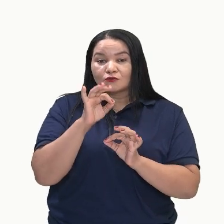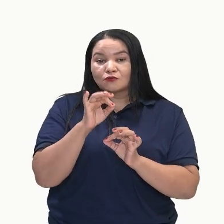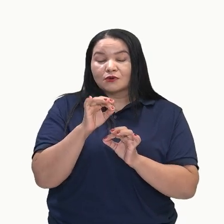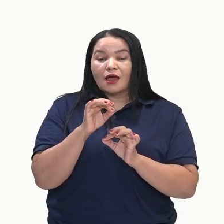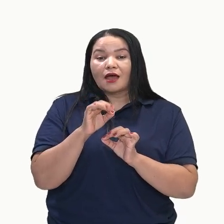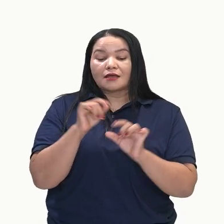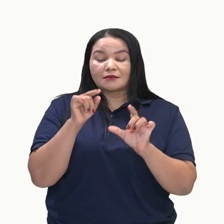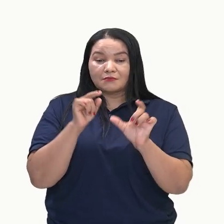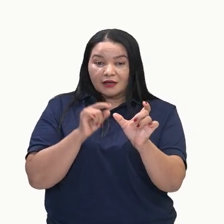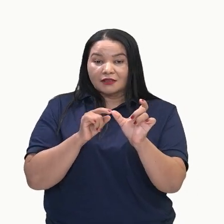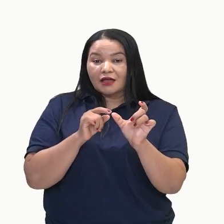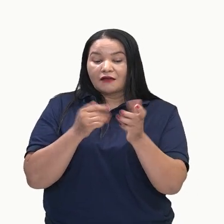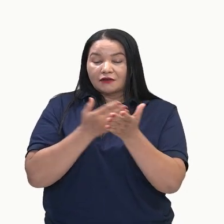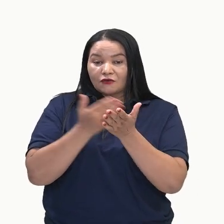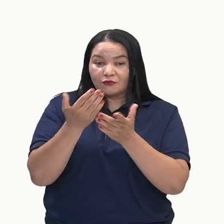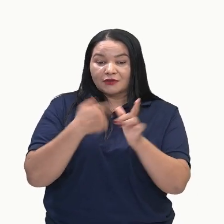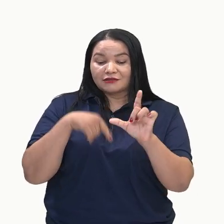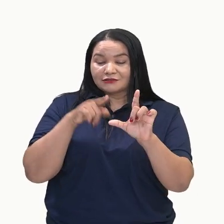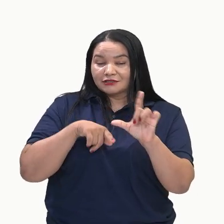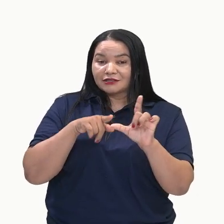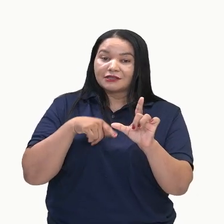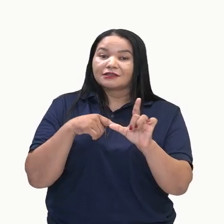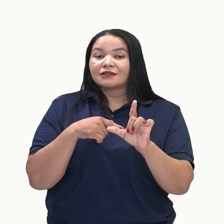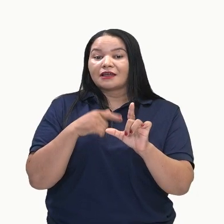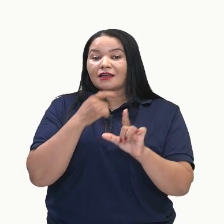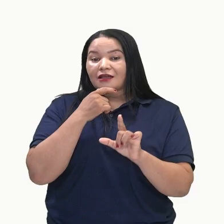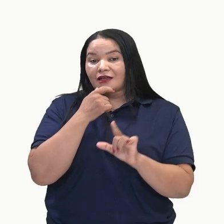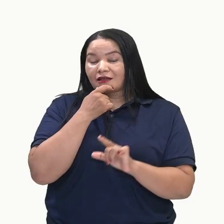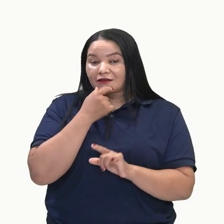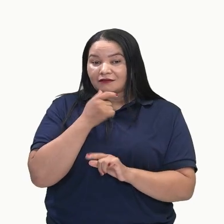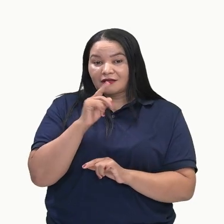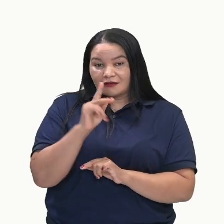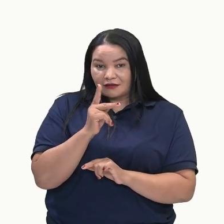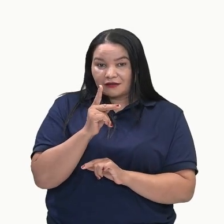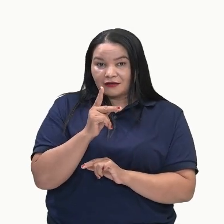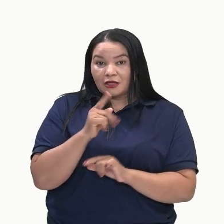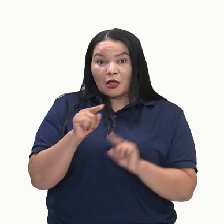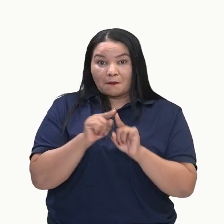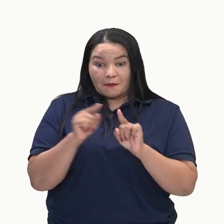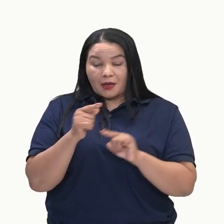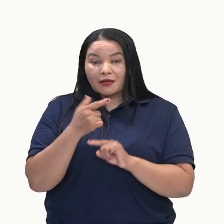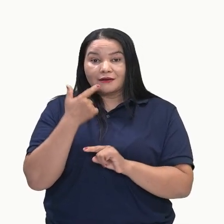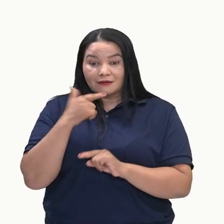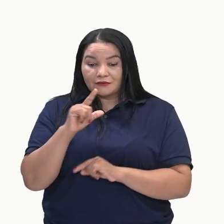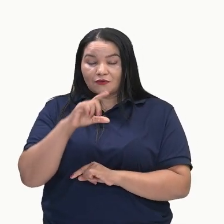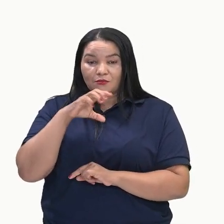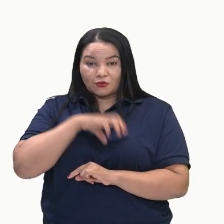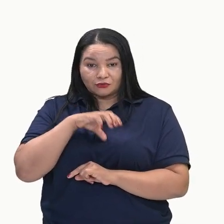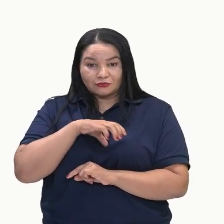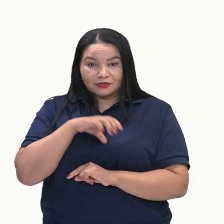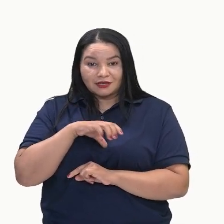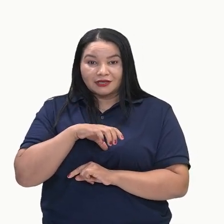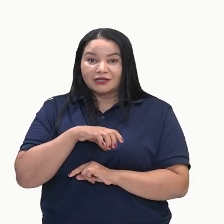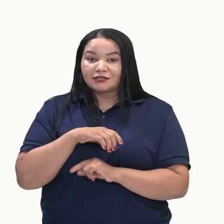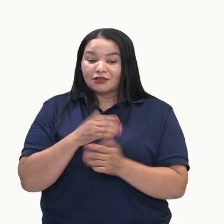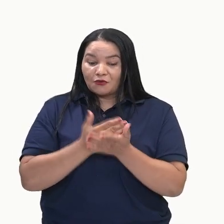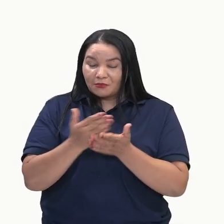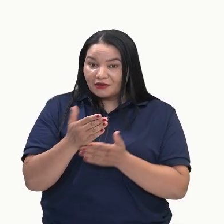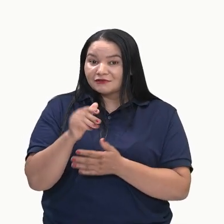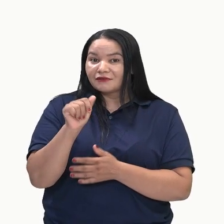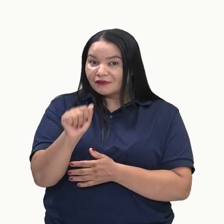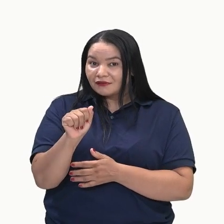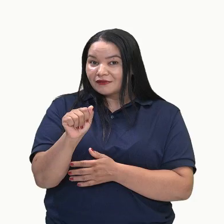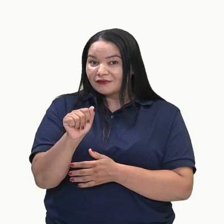A altura na língua portuguesa começa com A, mas este H aqui segue